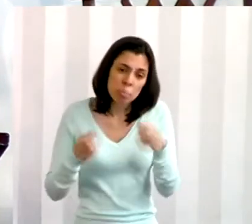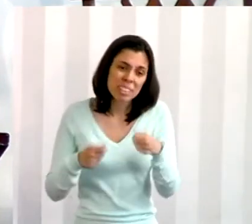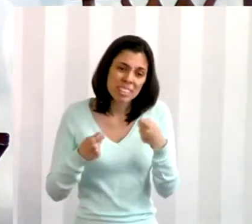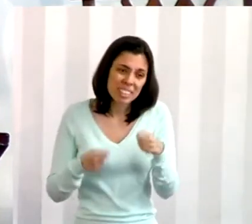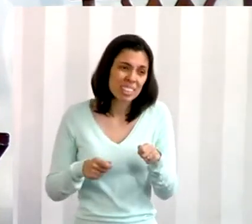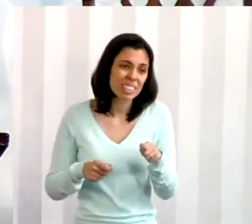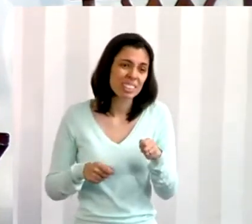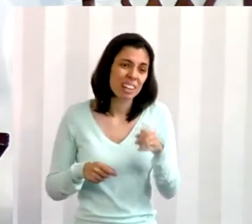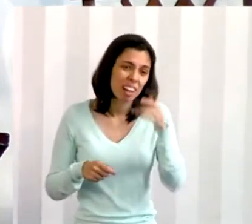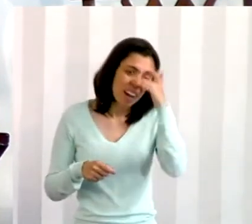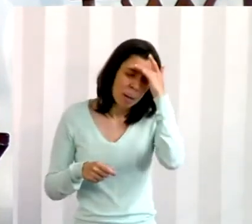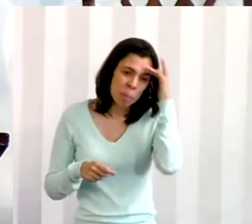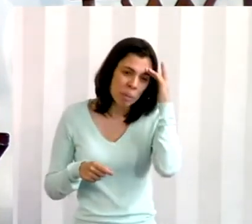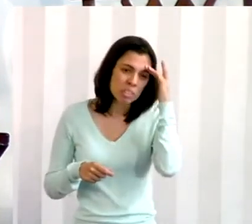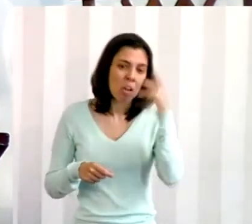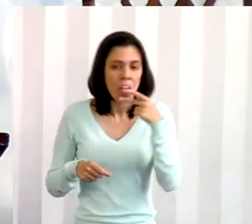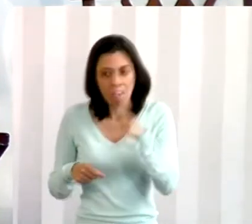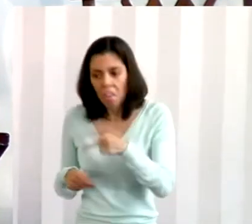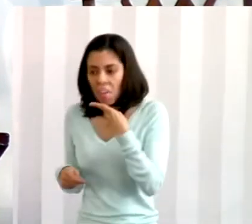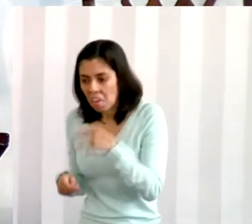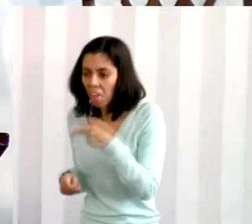abençoam ninguém, nem a si mesmos.